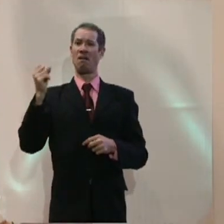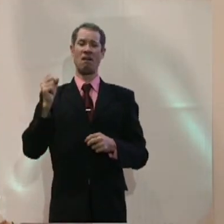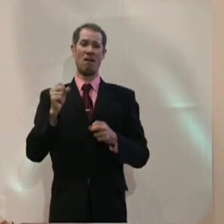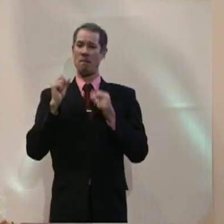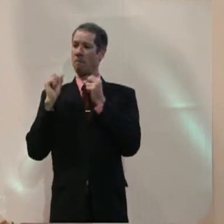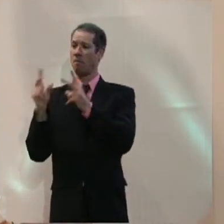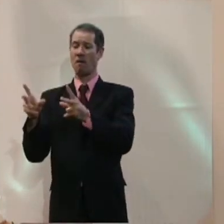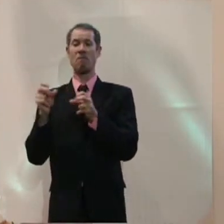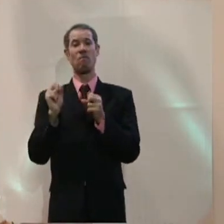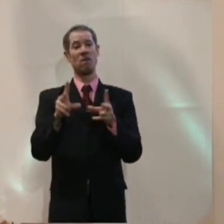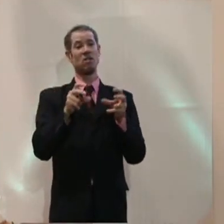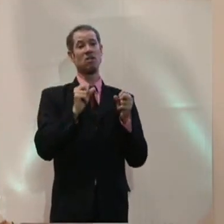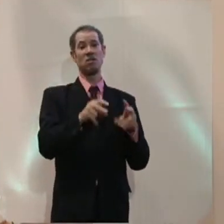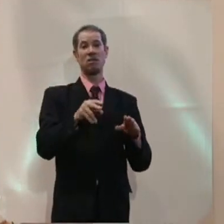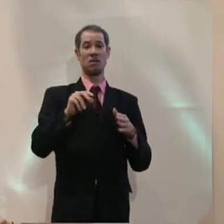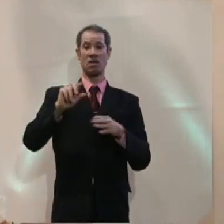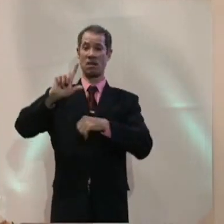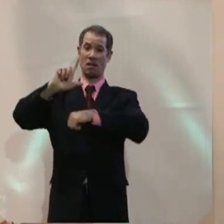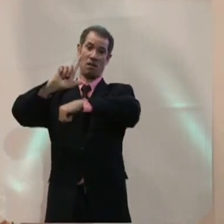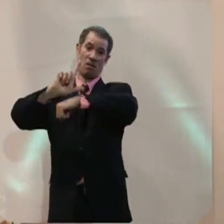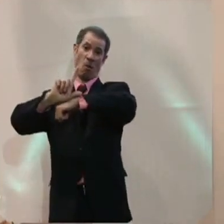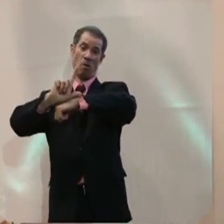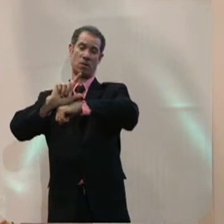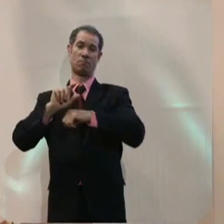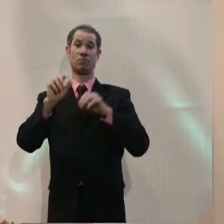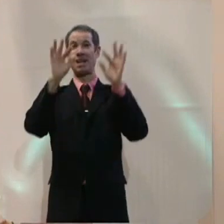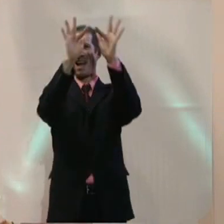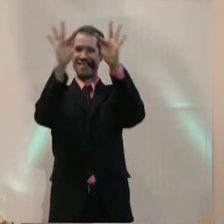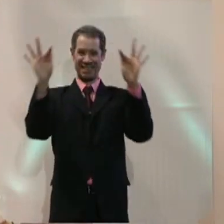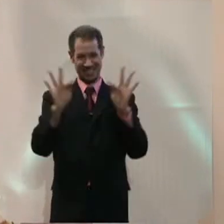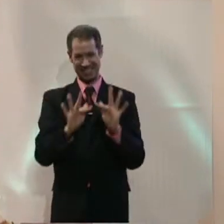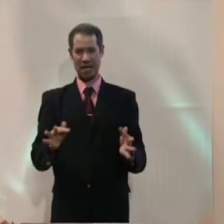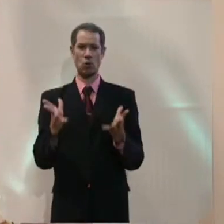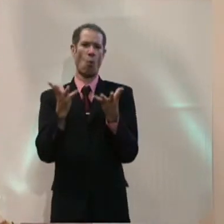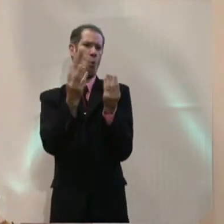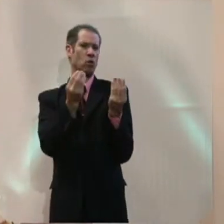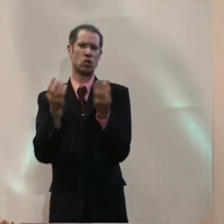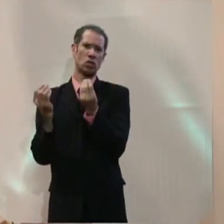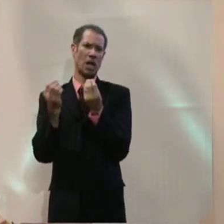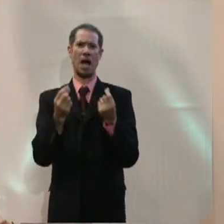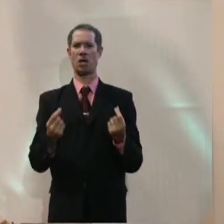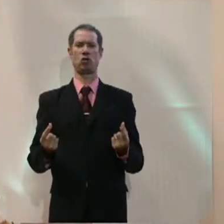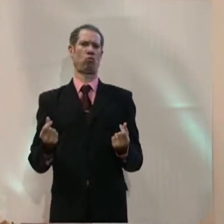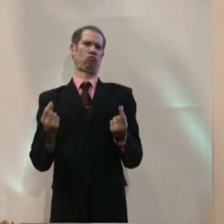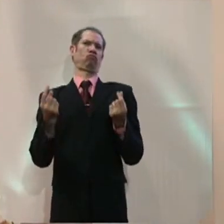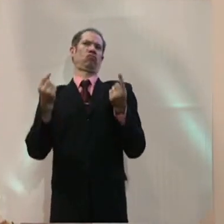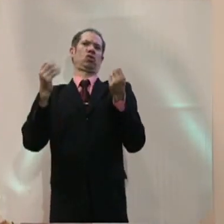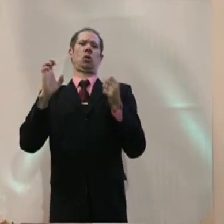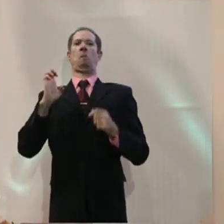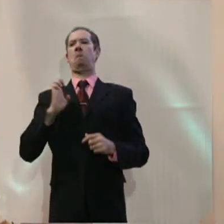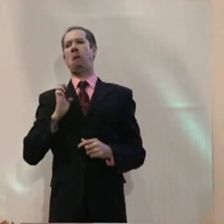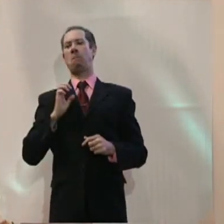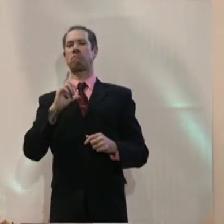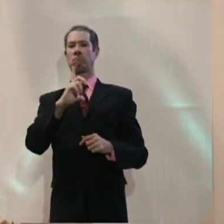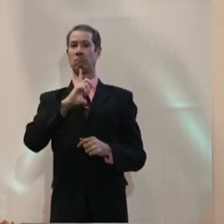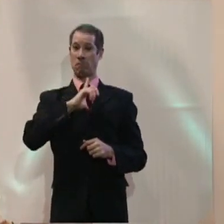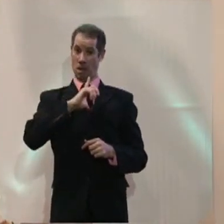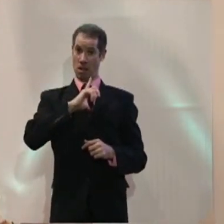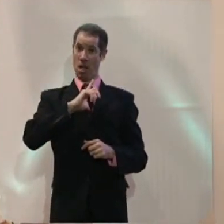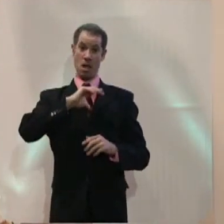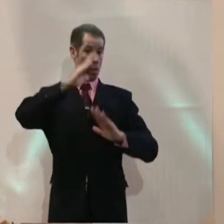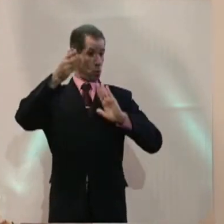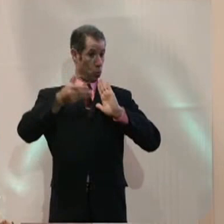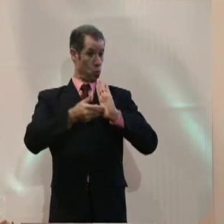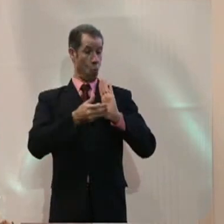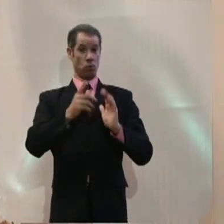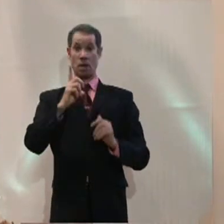seu comércio. Por isso a felicidade não está na quantidade de bens que eu posso ter, pois como tudo